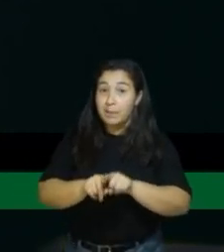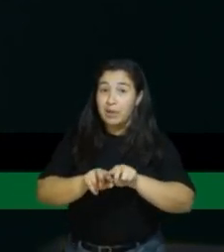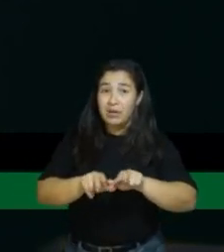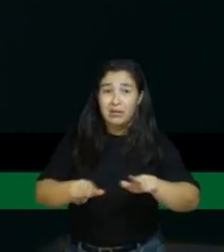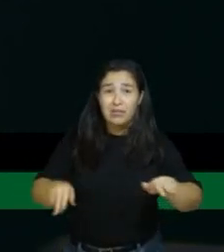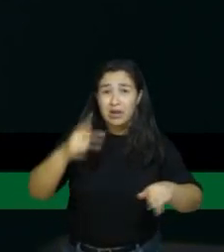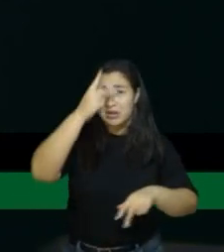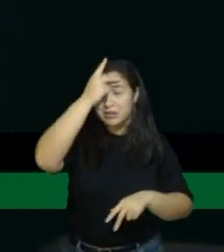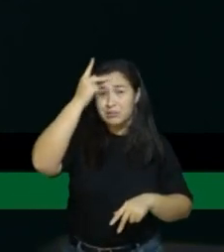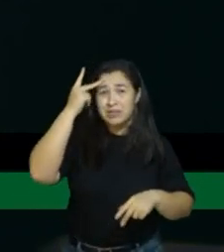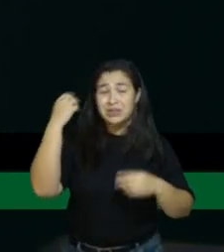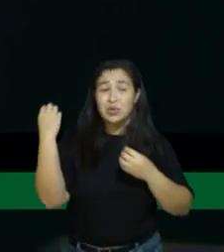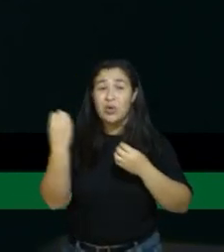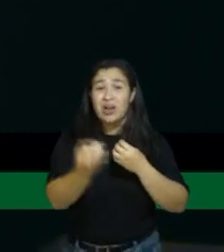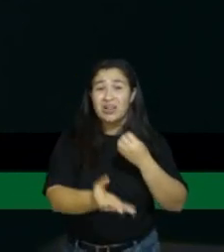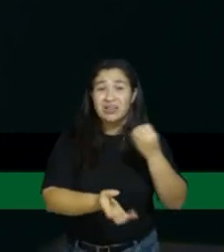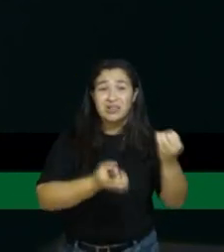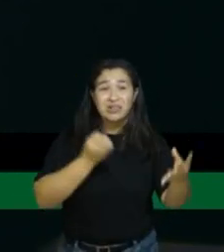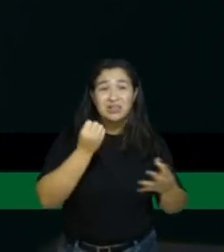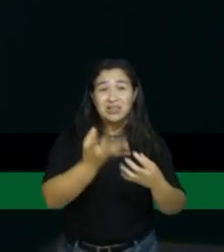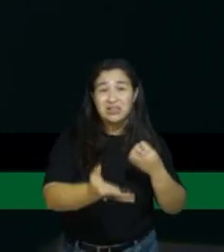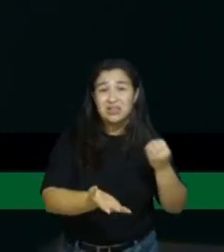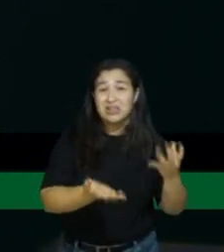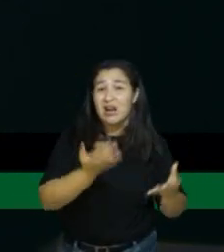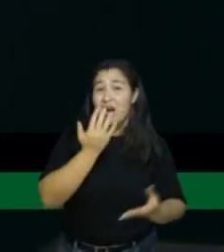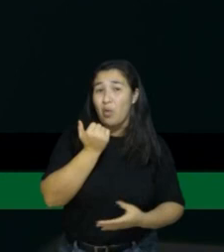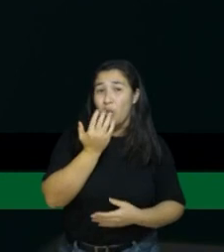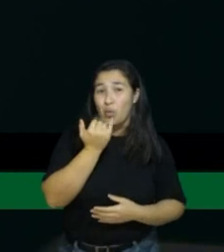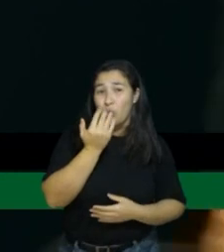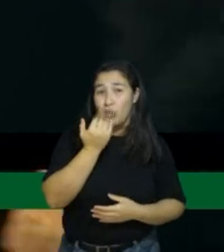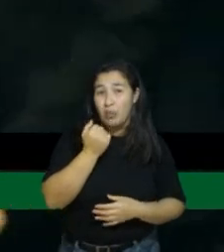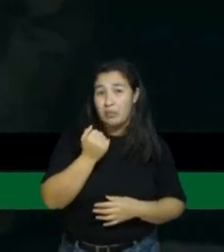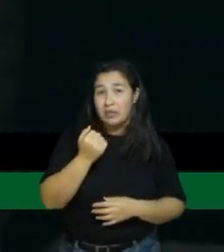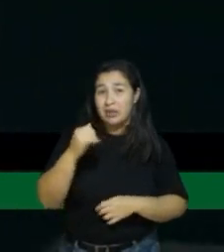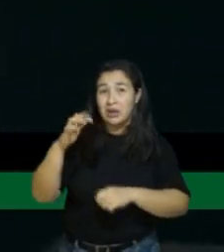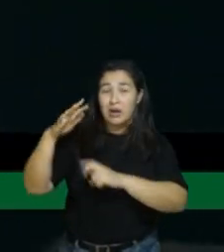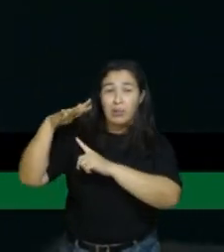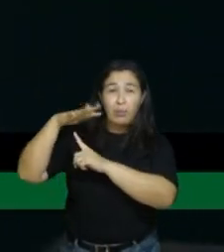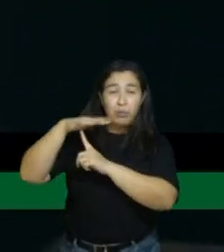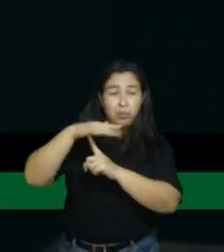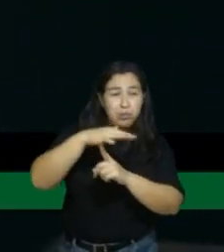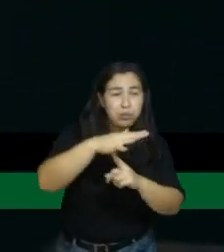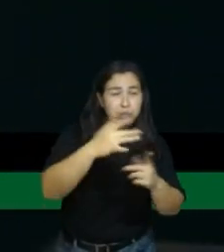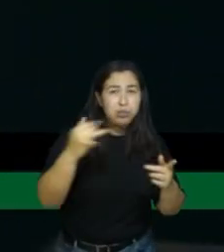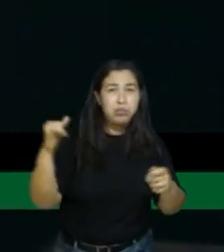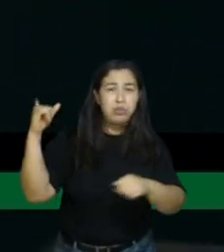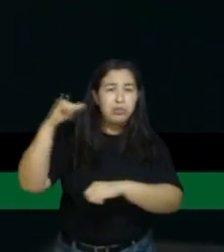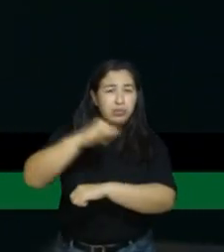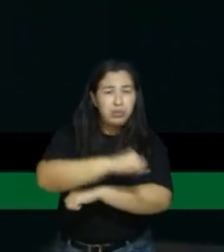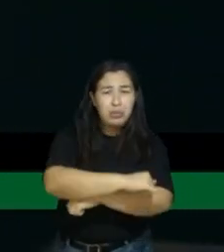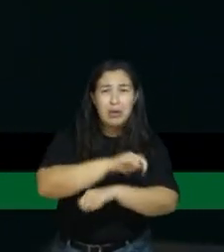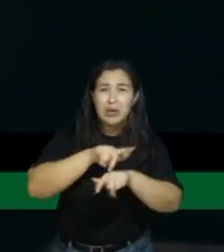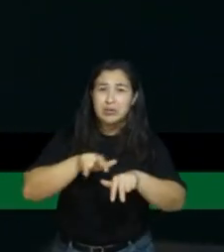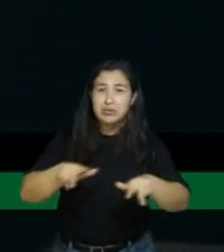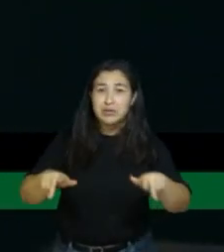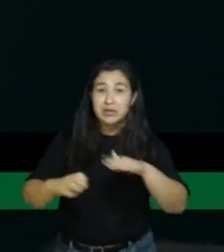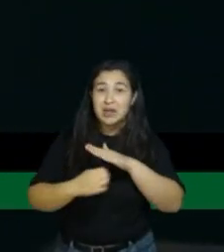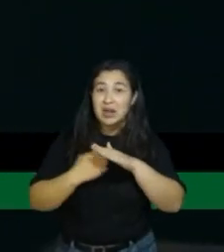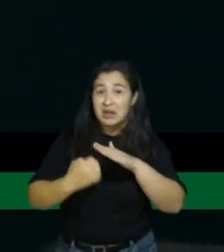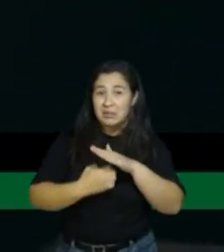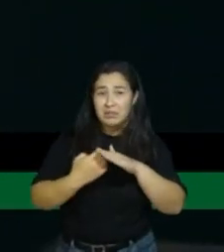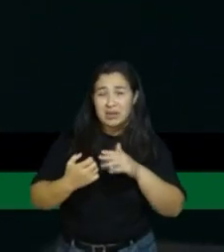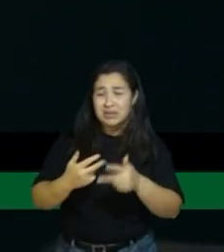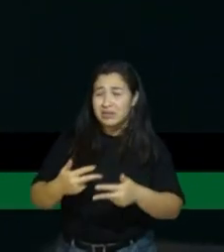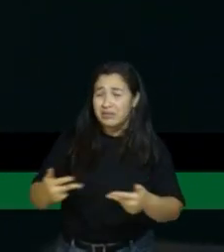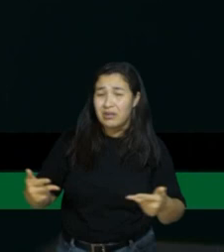25 toneladas de alimentos nas suas aeronaves eh e o a empresa Brad King